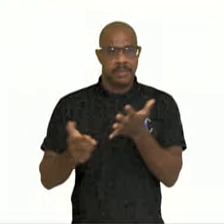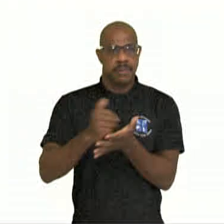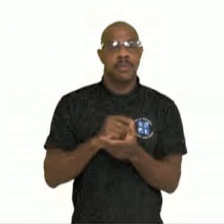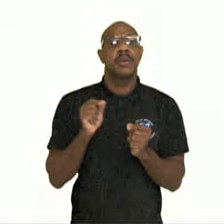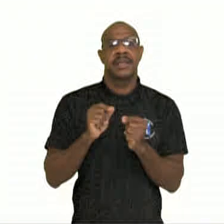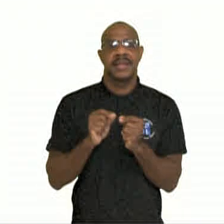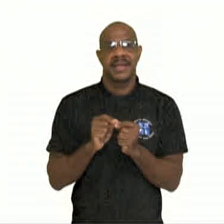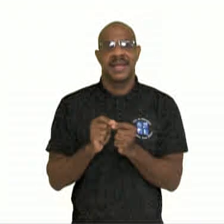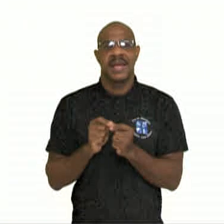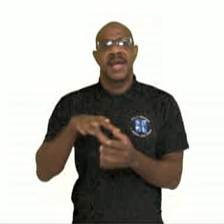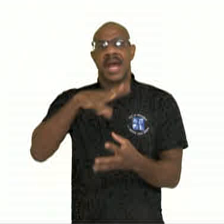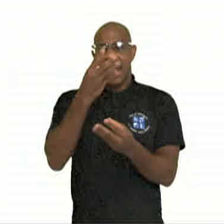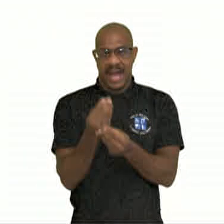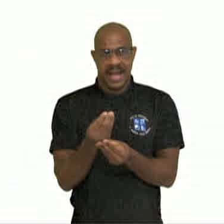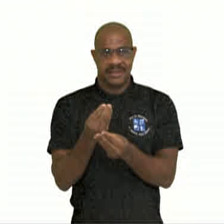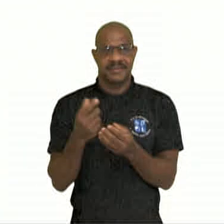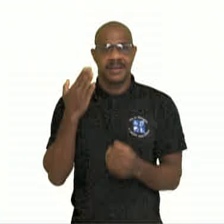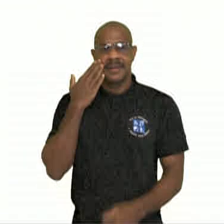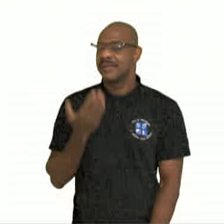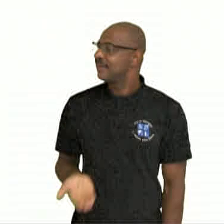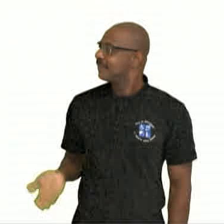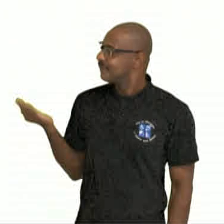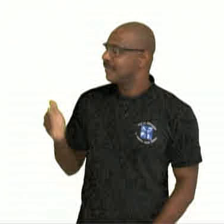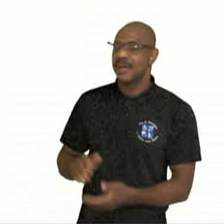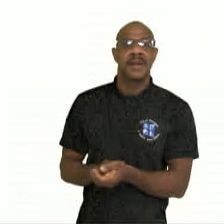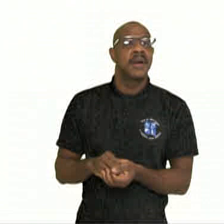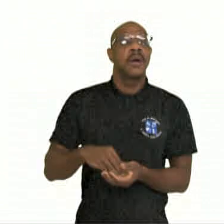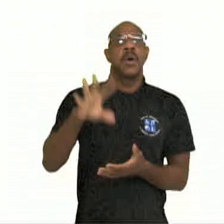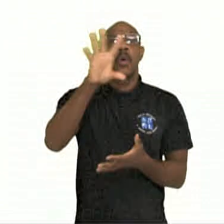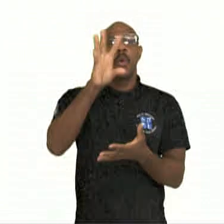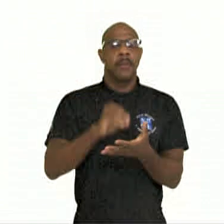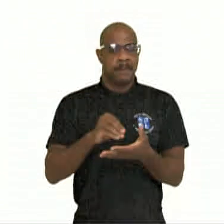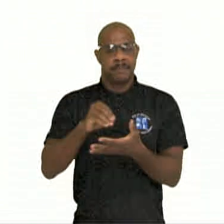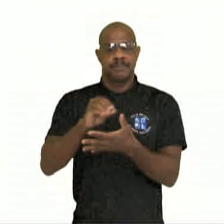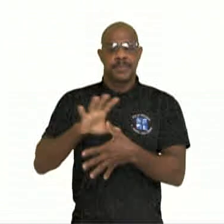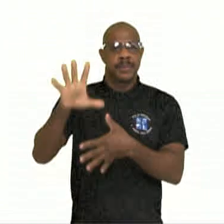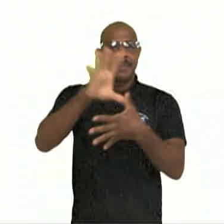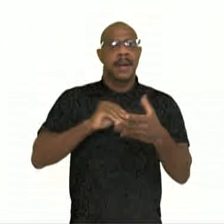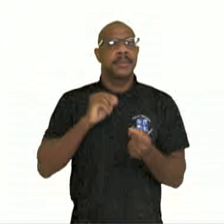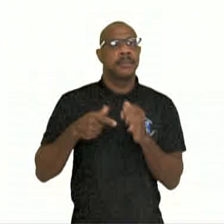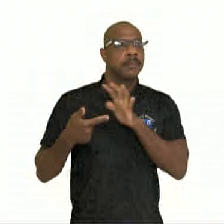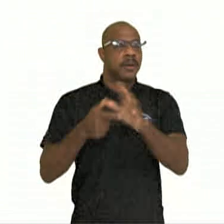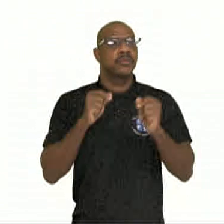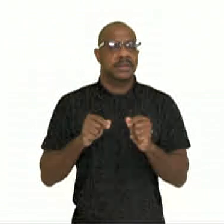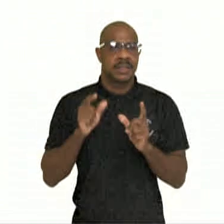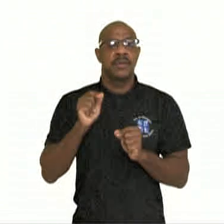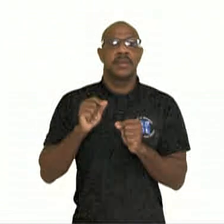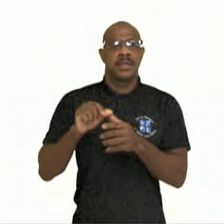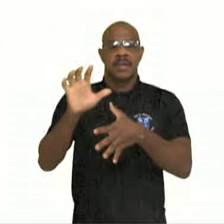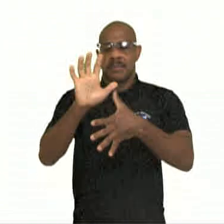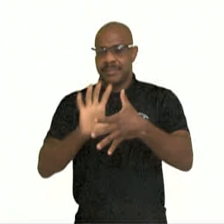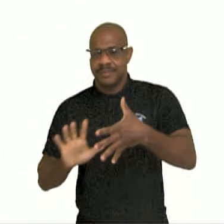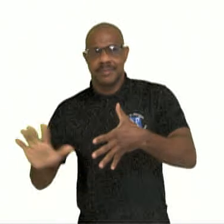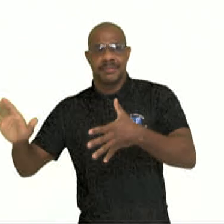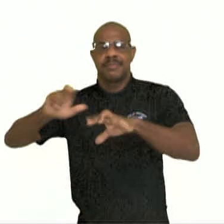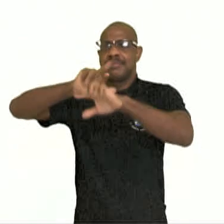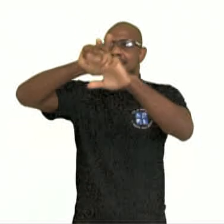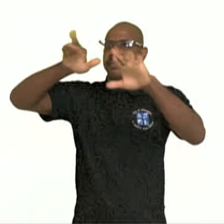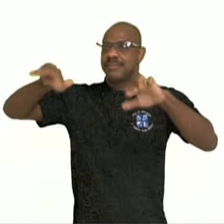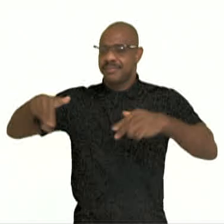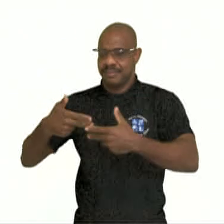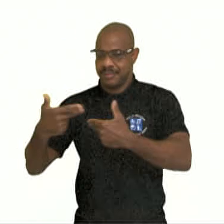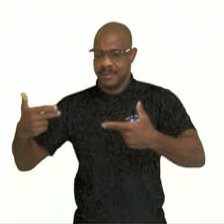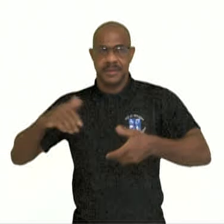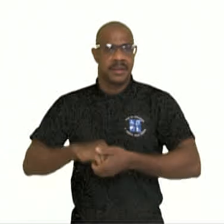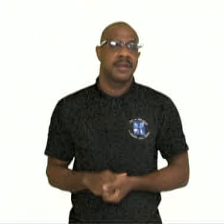direito da sua tela. Um mapa ali que representa a superfície do nosso planeta, repleta de elementos artísticos.